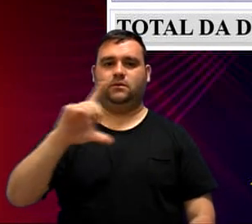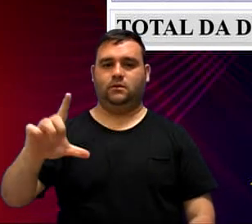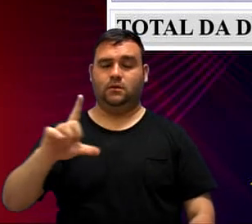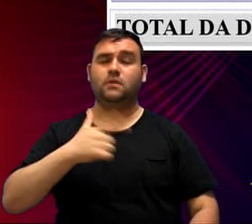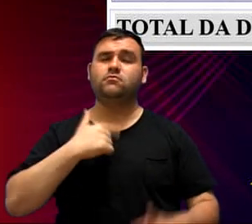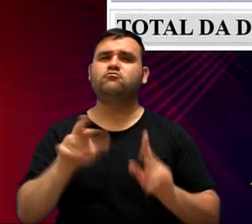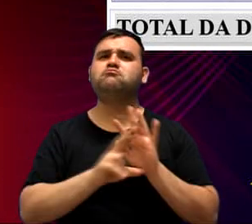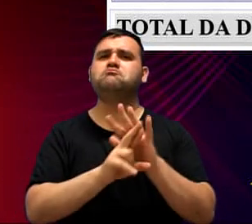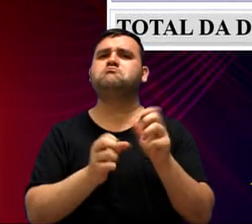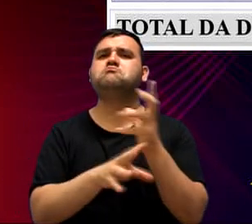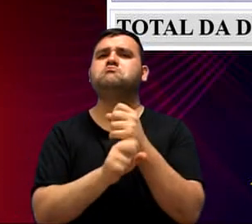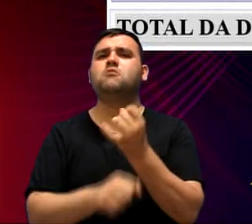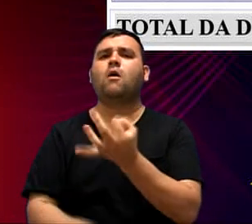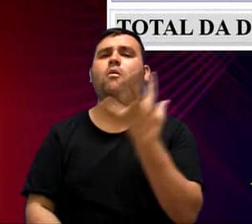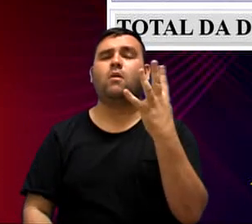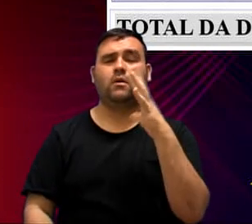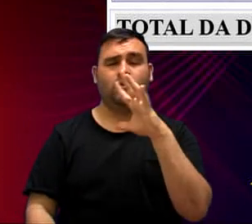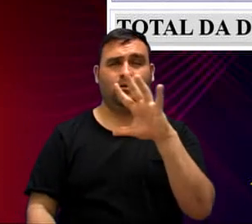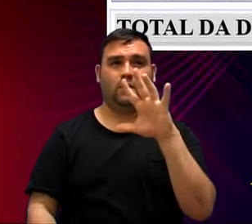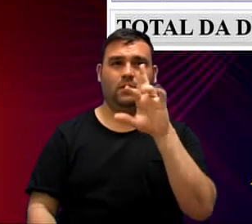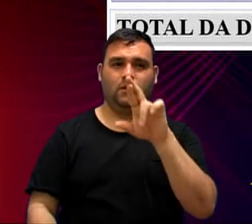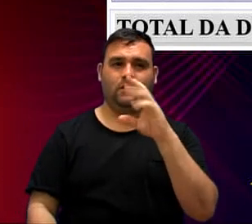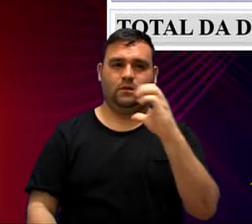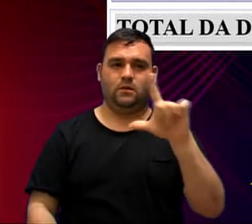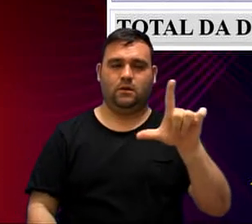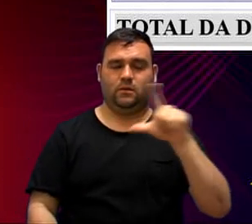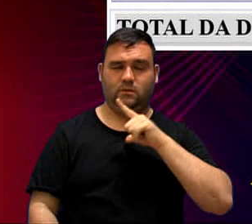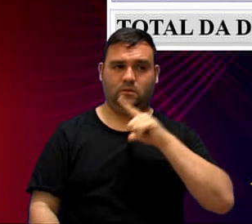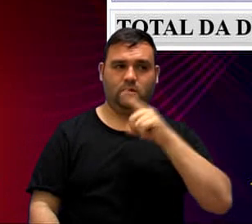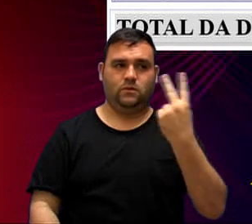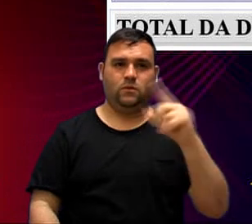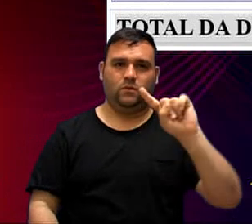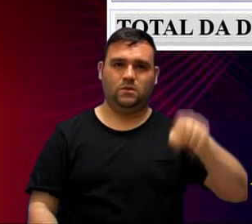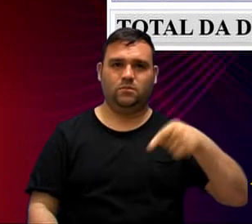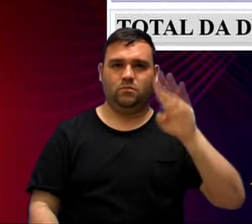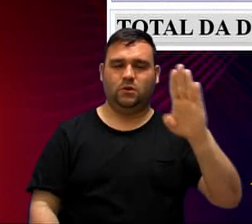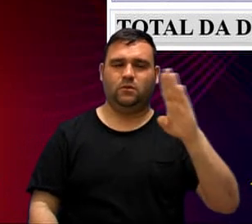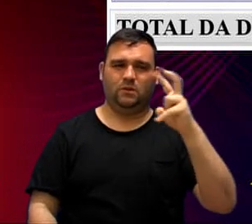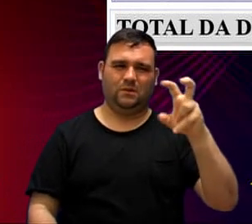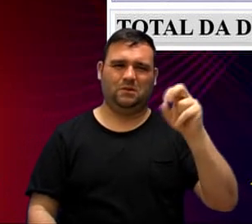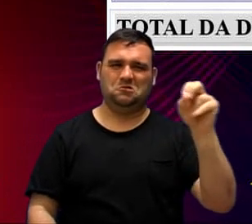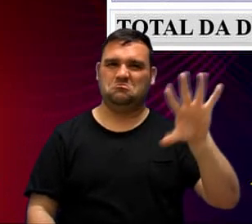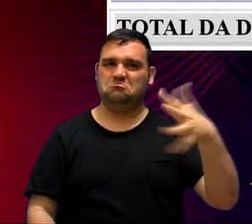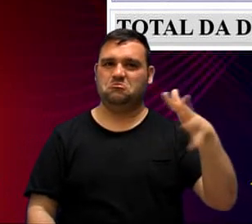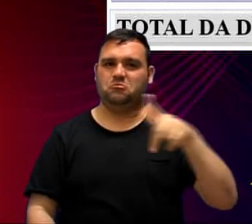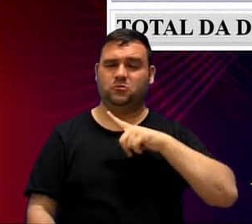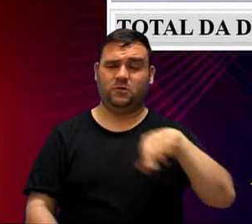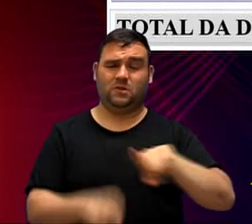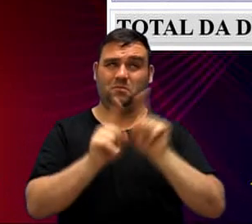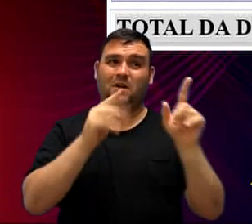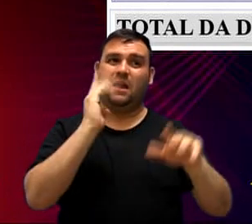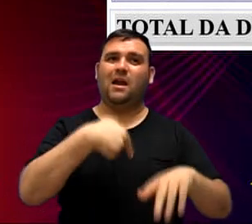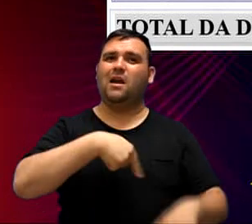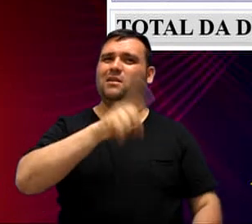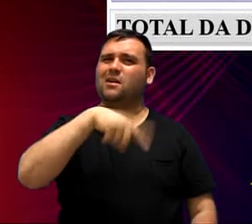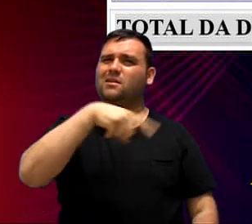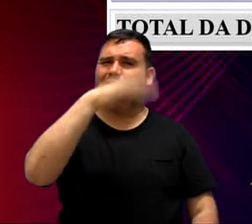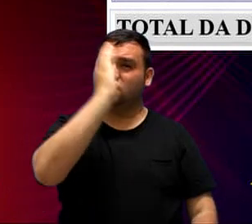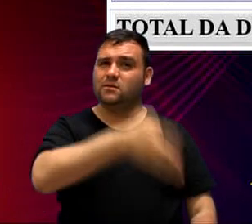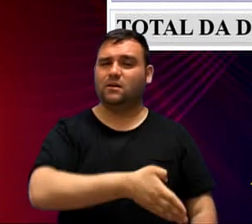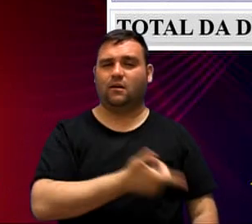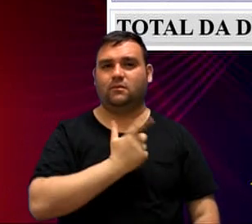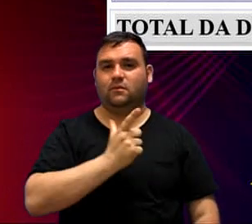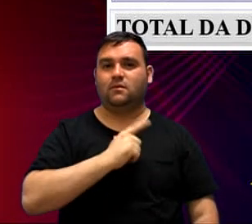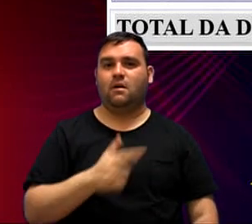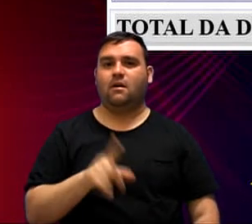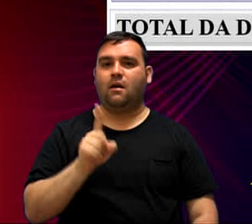quanto que representa aqui? A RCL está em 2 bilhões, 500 e alguma coisa. Que é a receita direta. Representa... Que é a receita